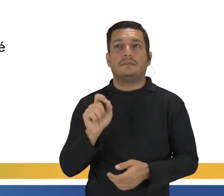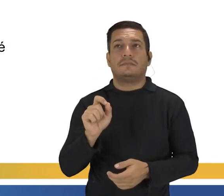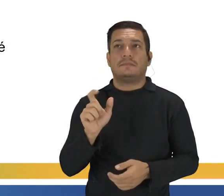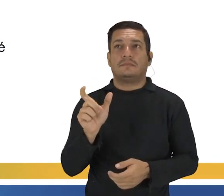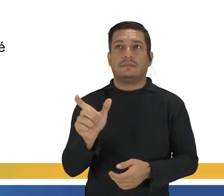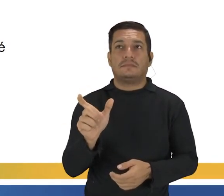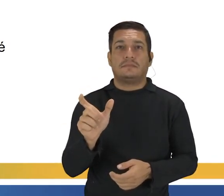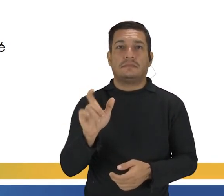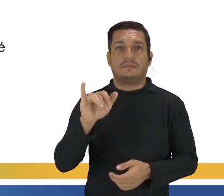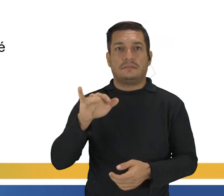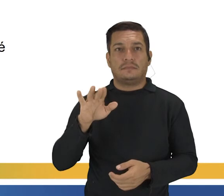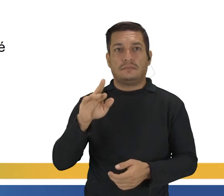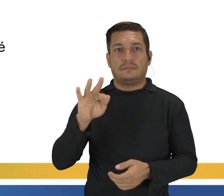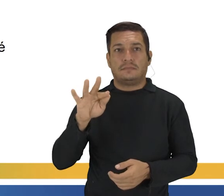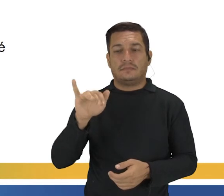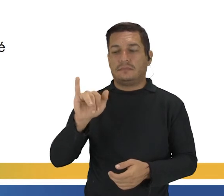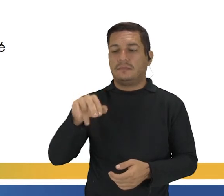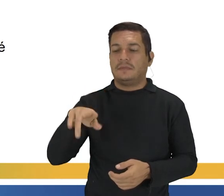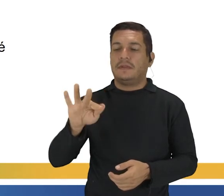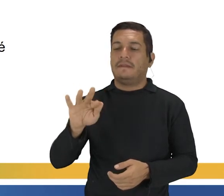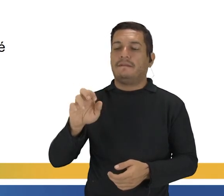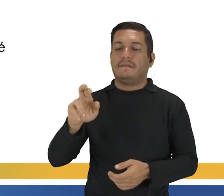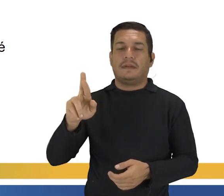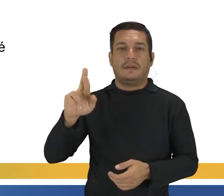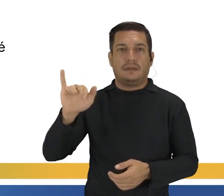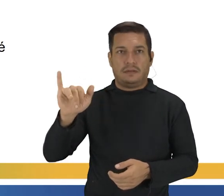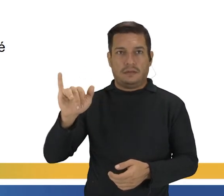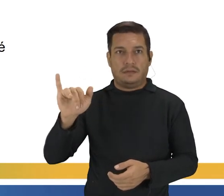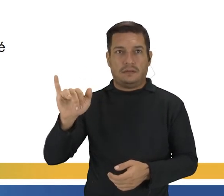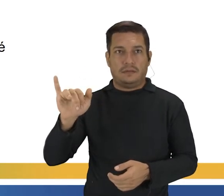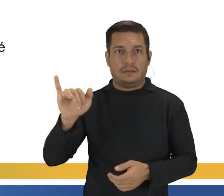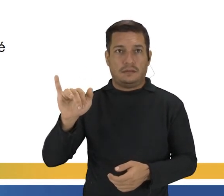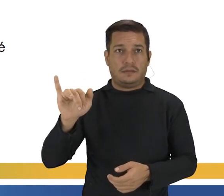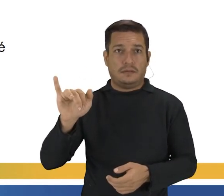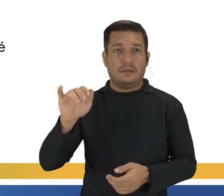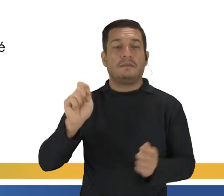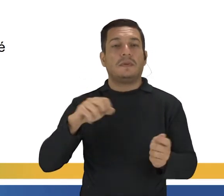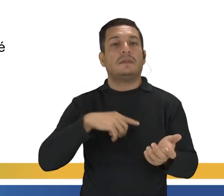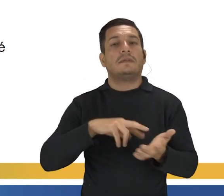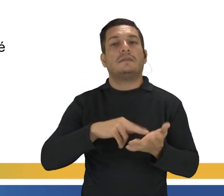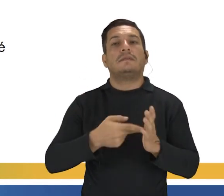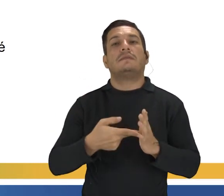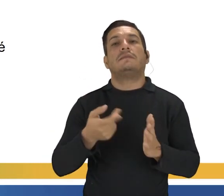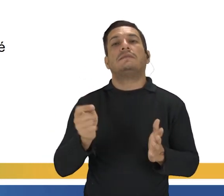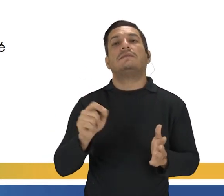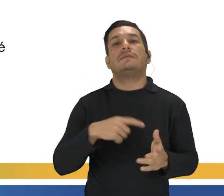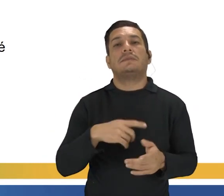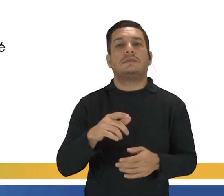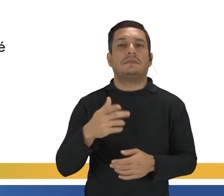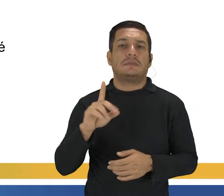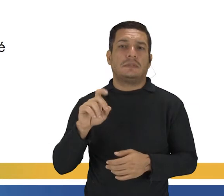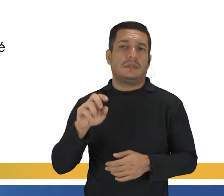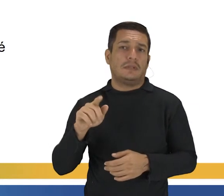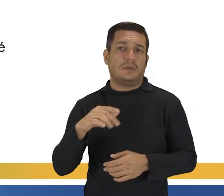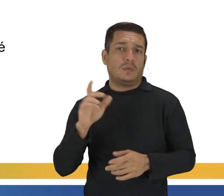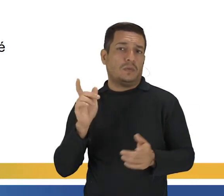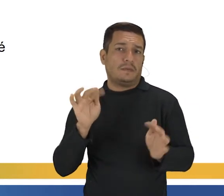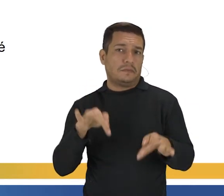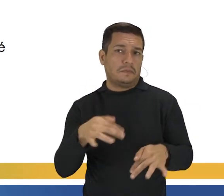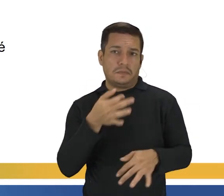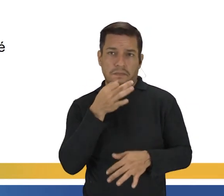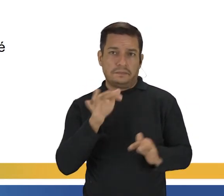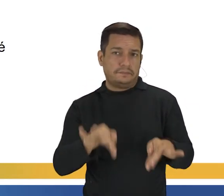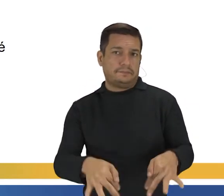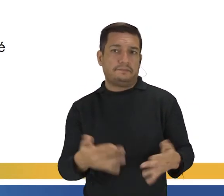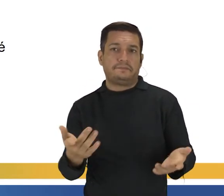essa palavra infere, você pode trazer um sinônimo de deduz,